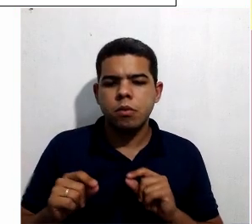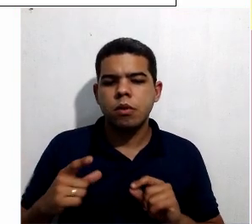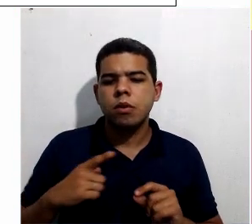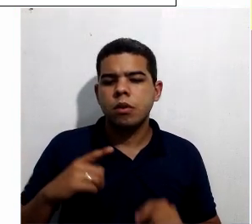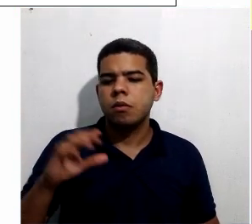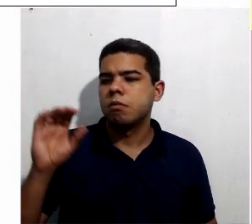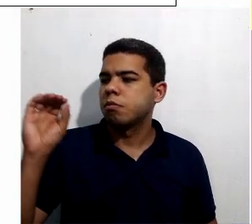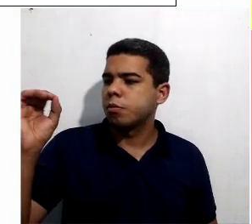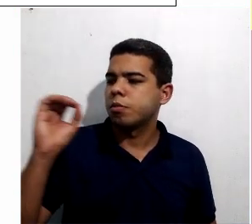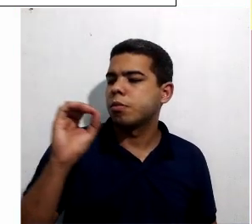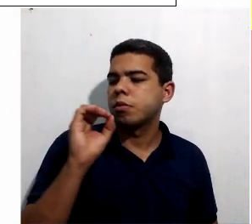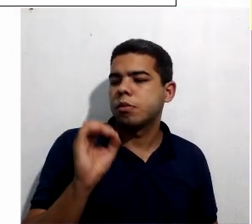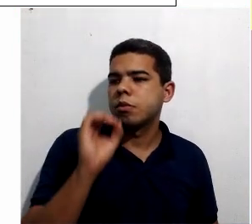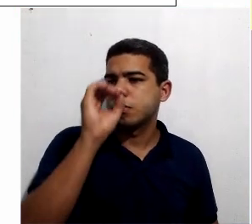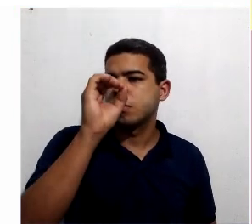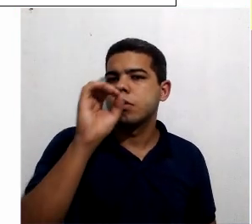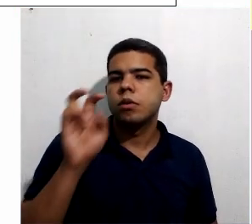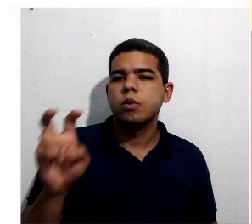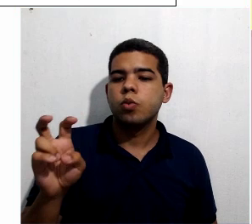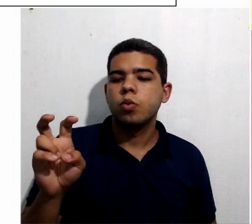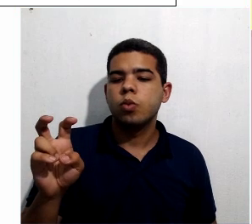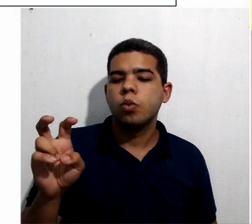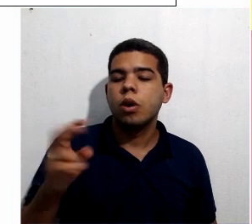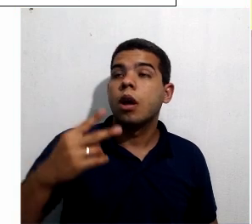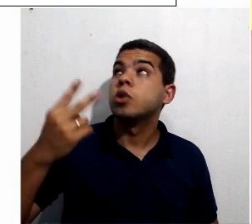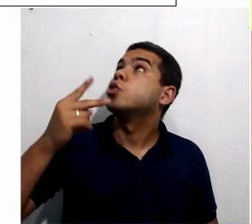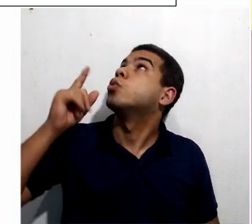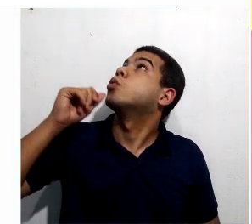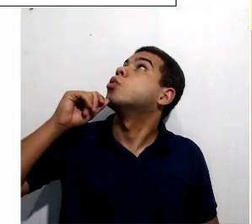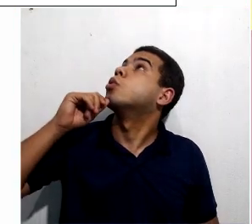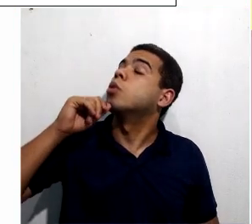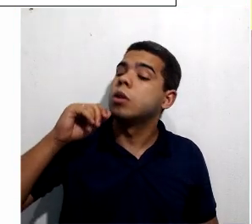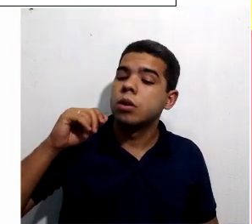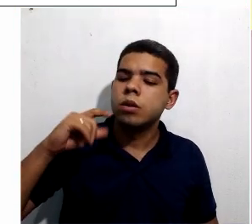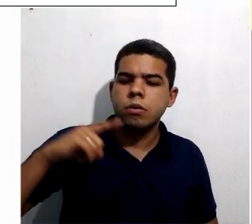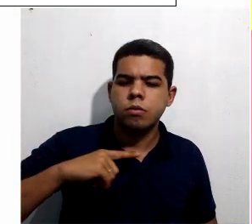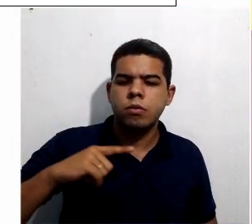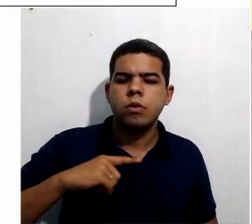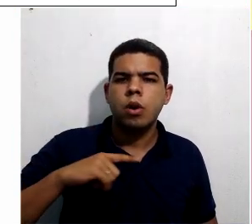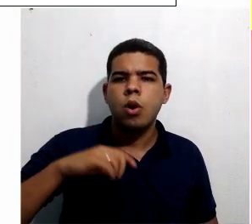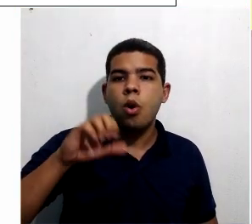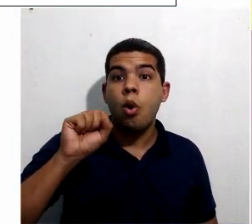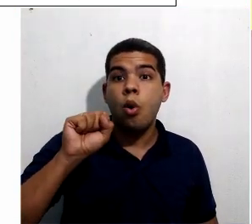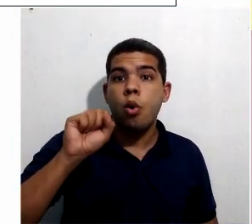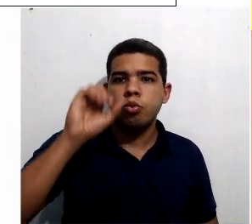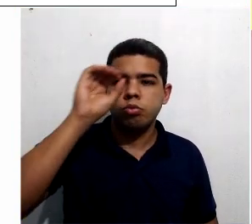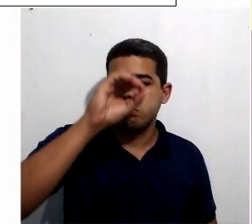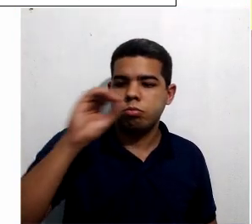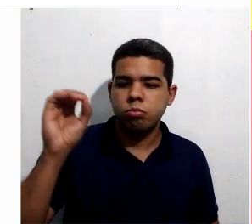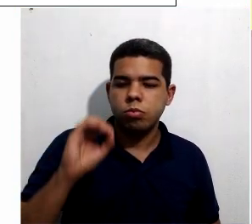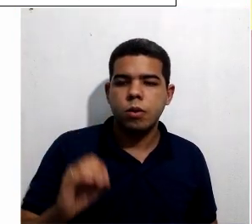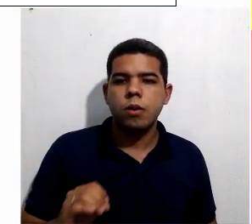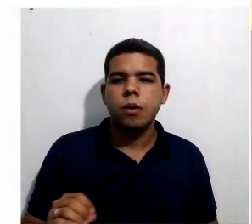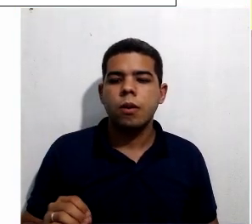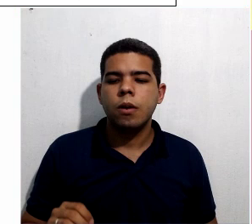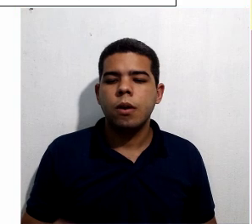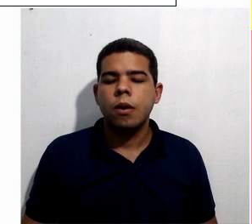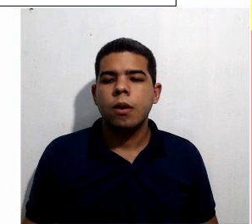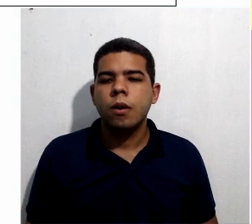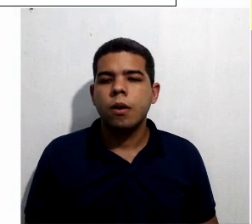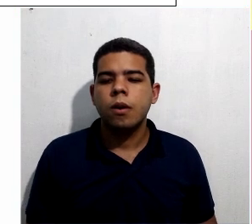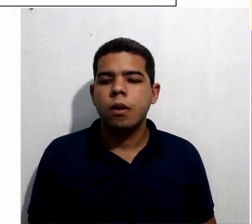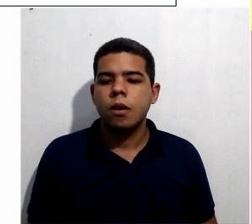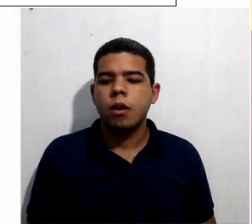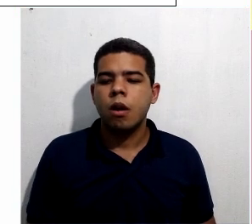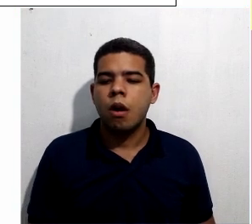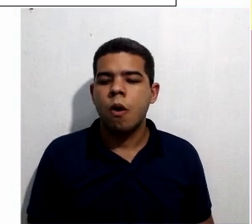Ela tem 5 bolinhas. A segunda figura tem quantas bolinhas? Ela tem 8 bolinhas. Se você